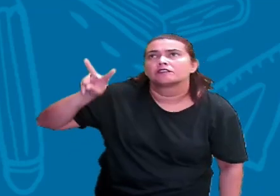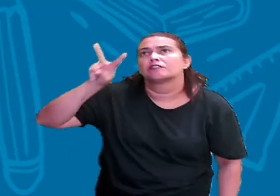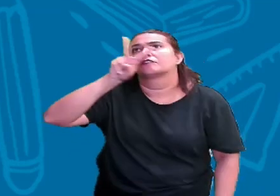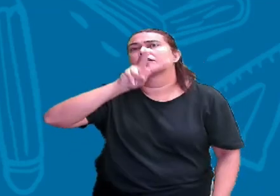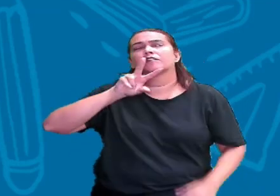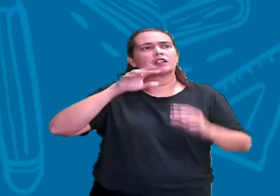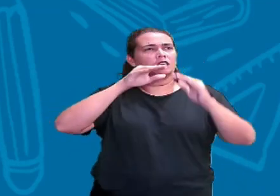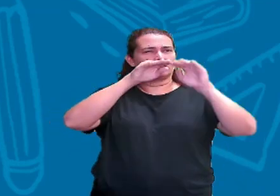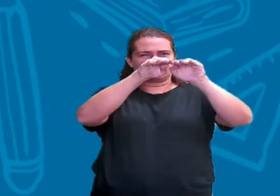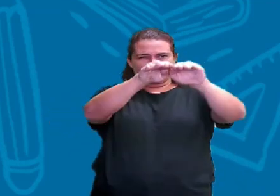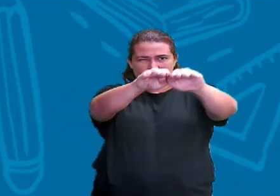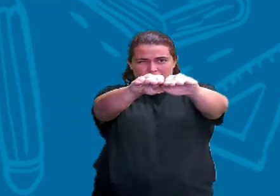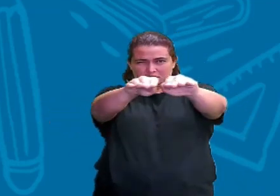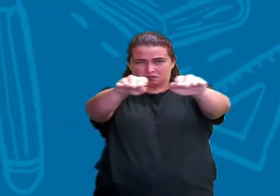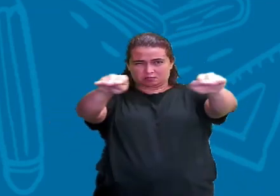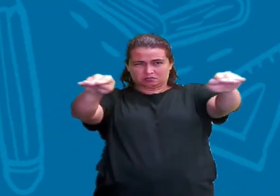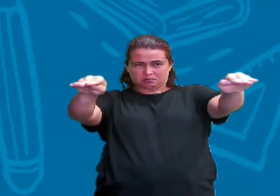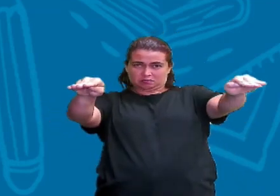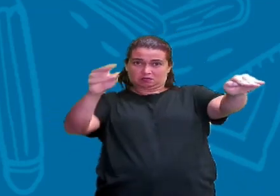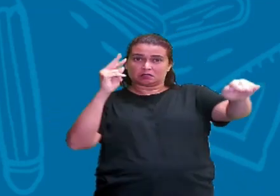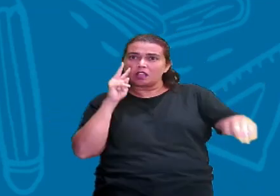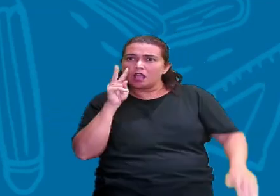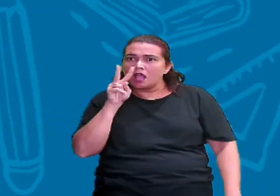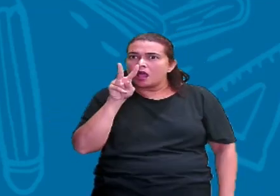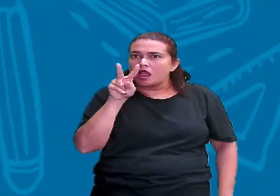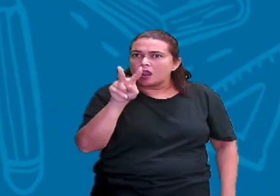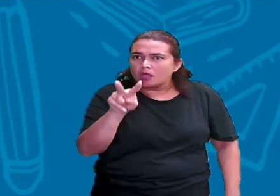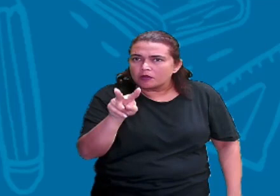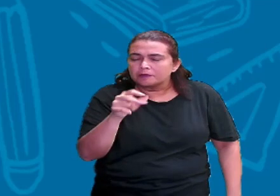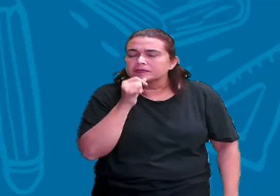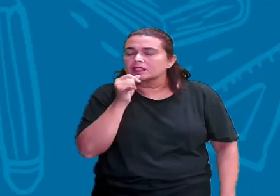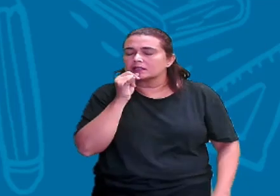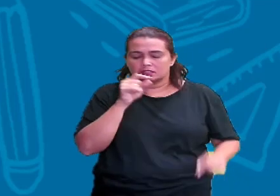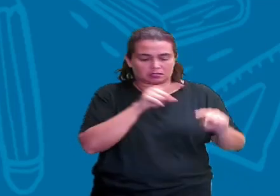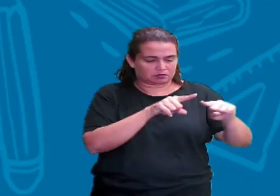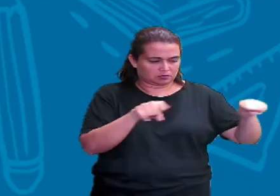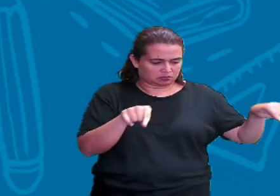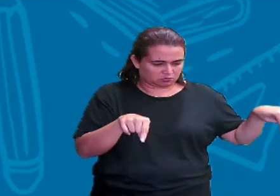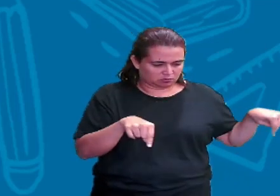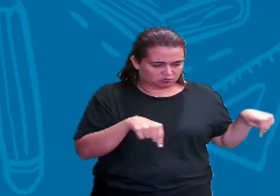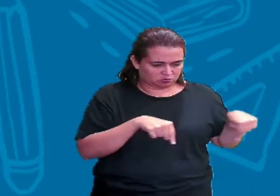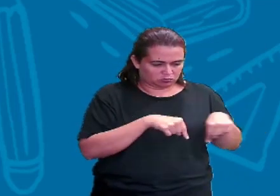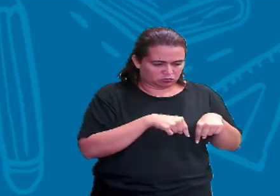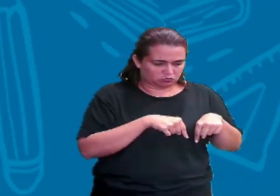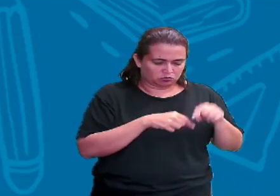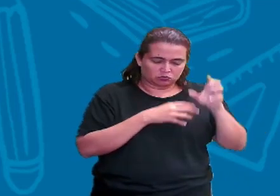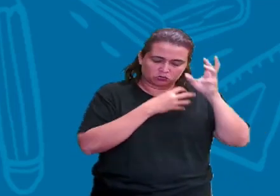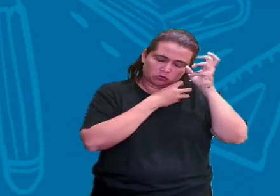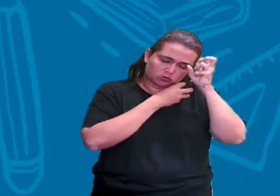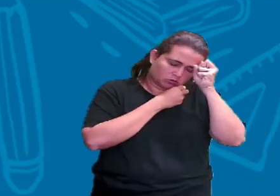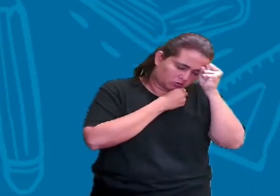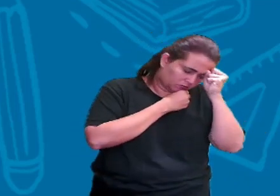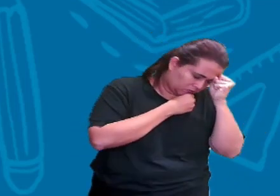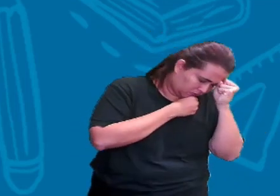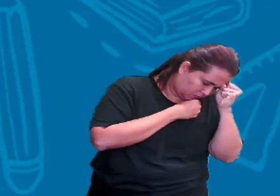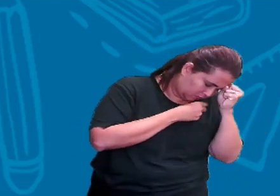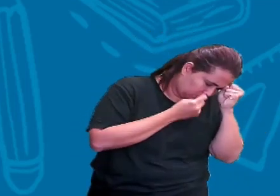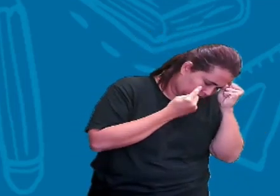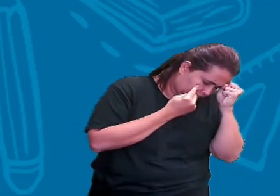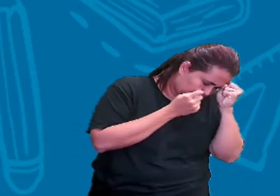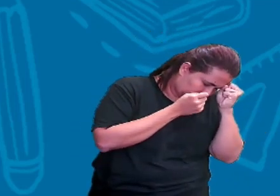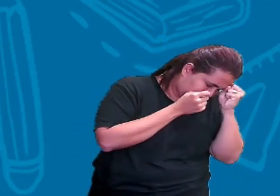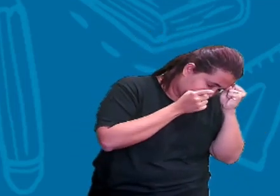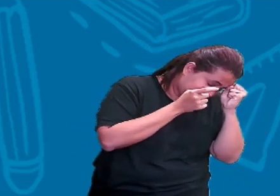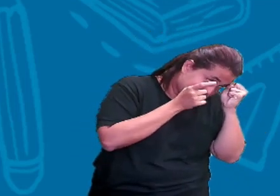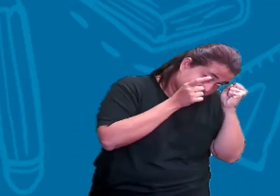longe para o horizonte. Então, se eu estou dentro do meu quarto e eu abro o meu olho e eu vou ver o quarto, eu vou ver primeiro